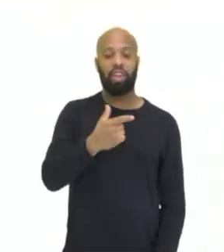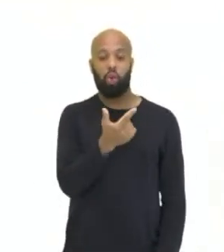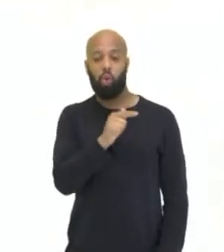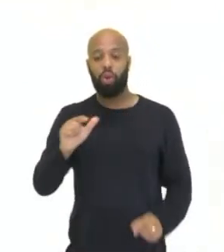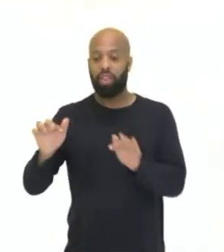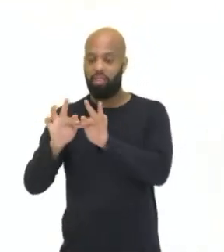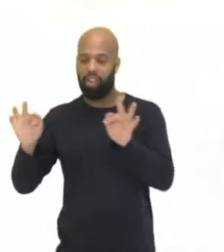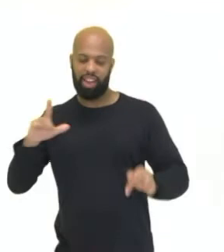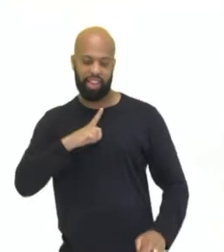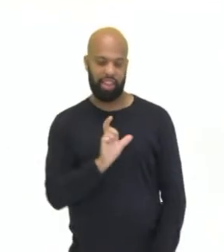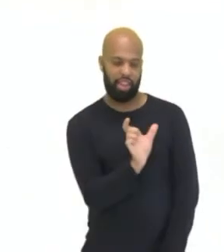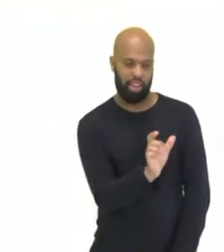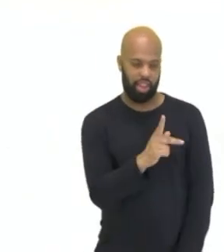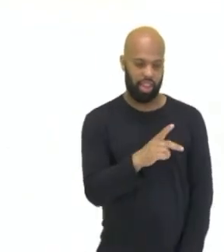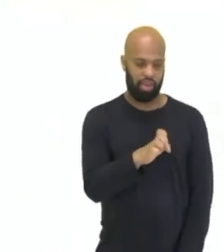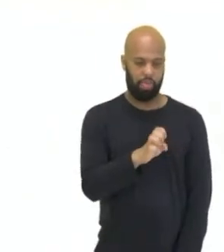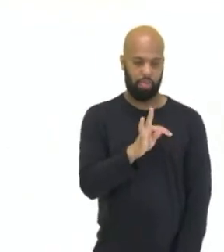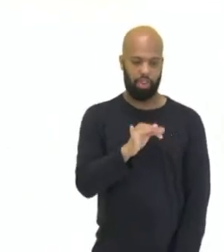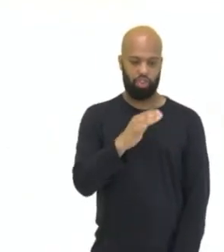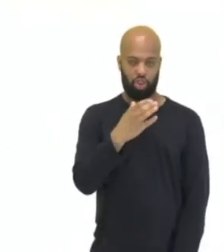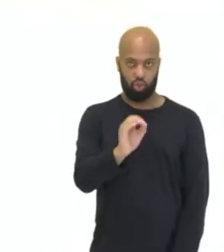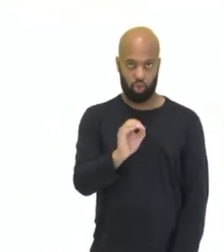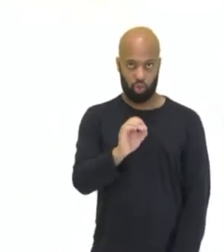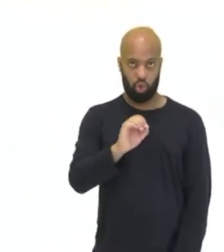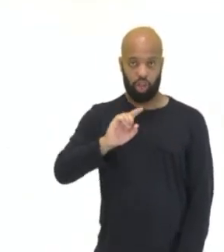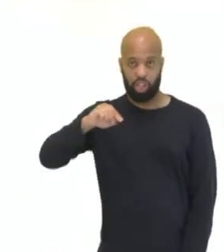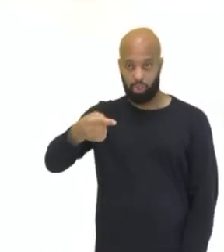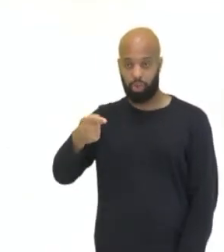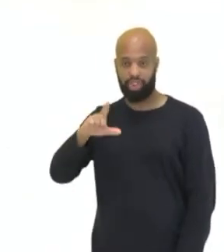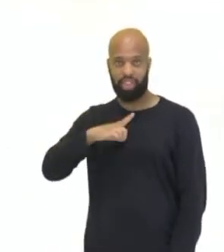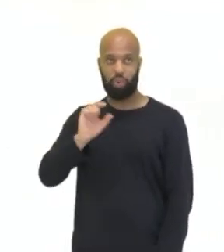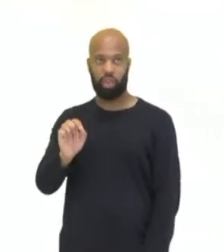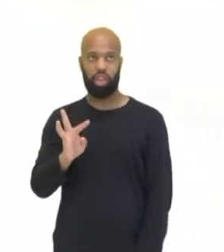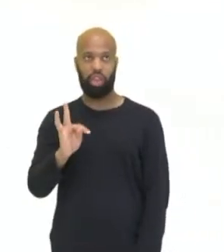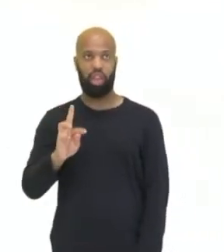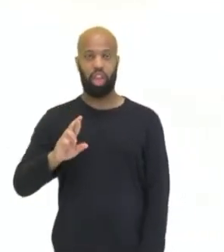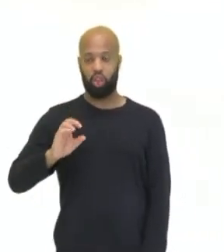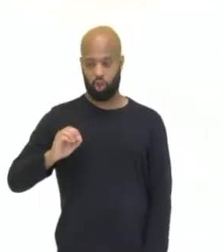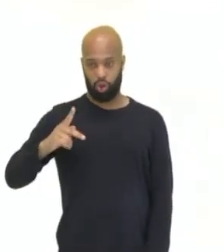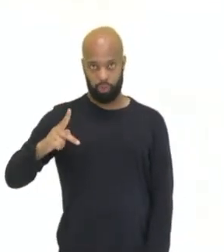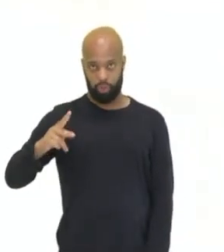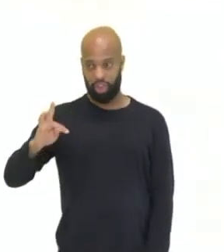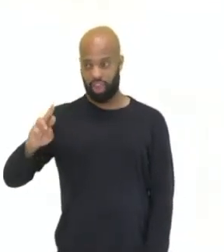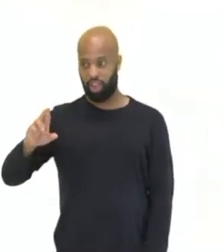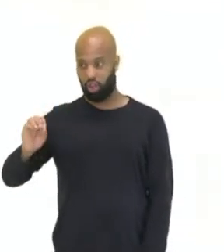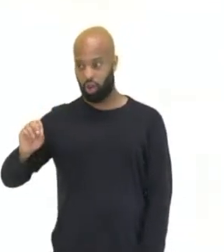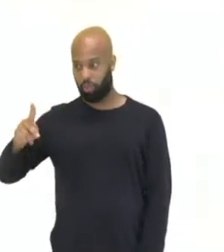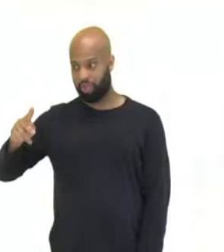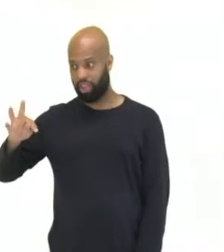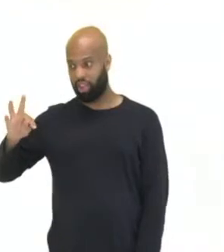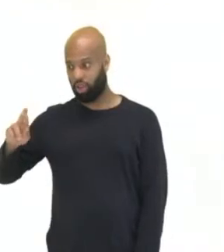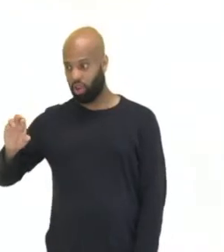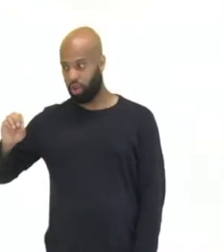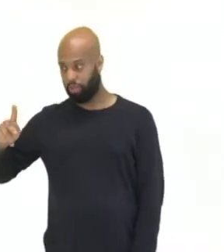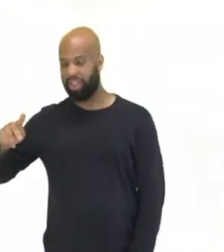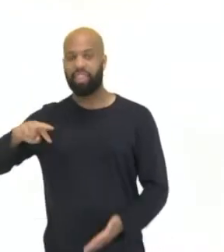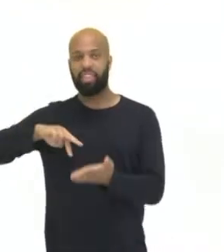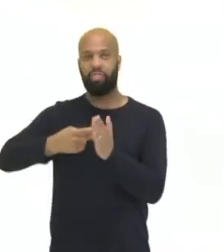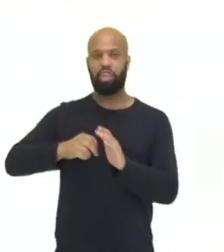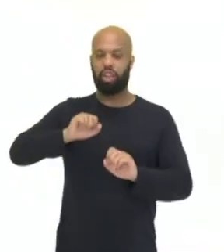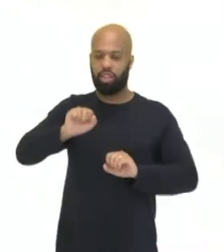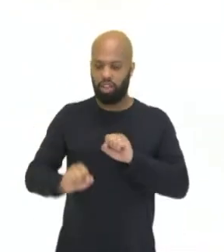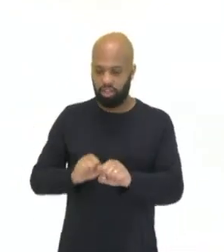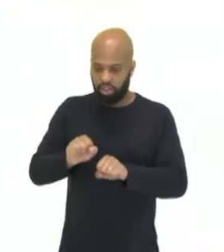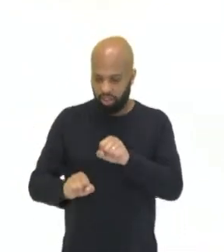expressão. Por exemplo, trop, trop, top, que subentende-se ser o barulho do trote de um cavalo. Olha que interessante,